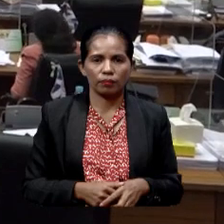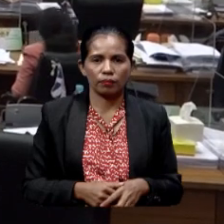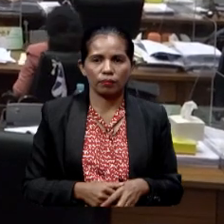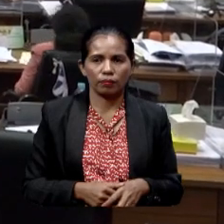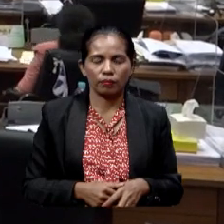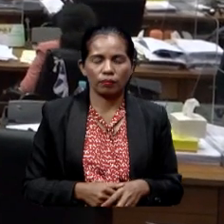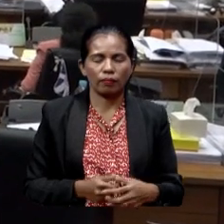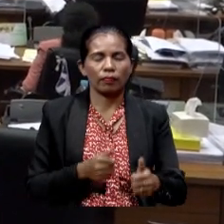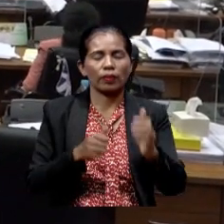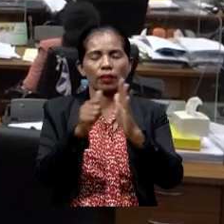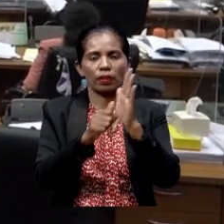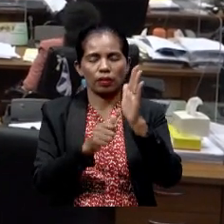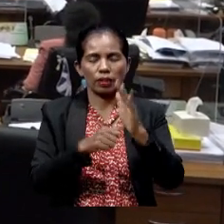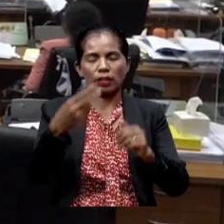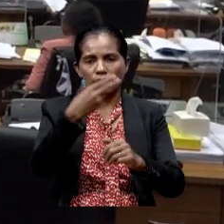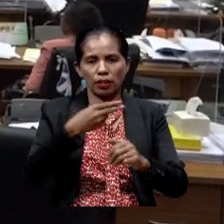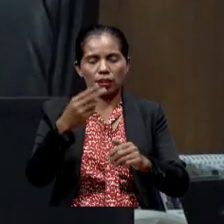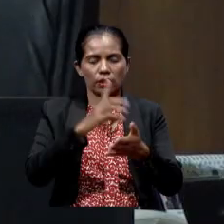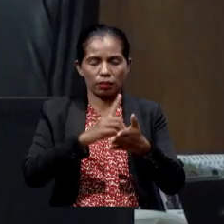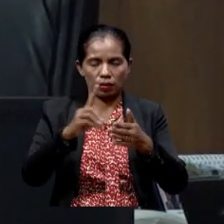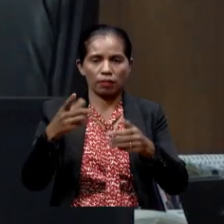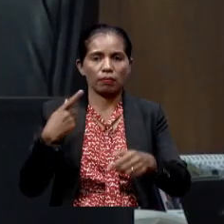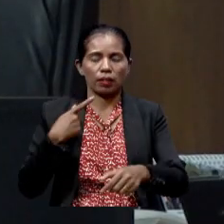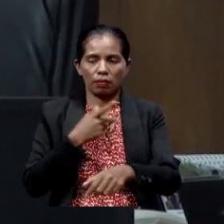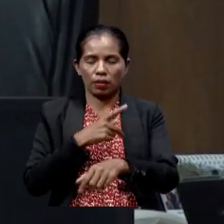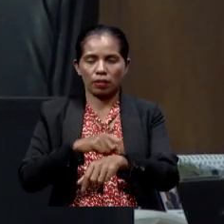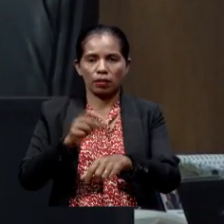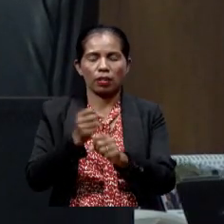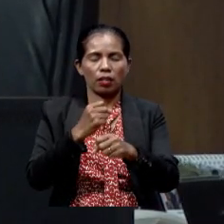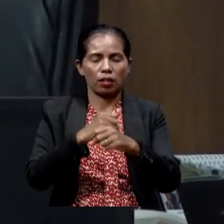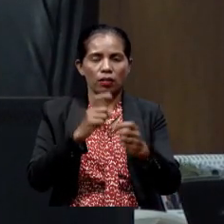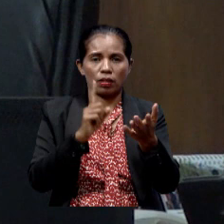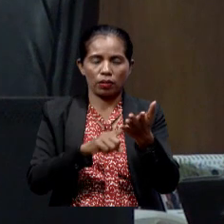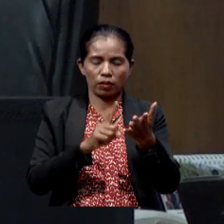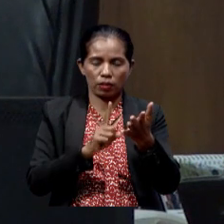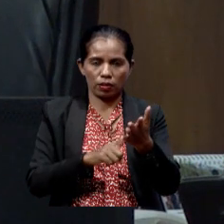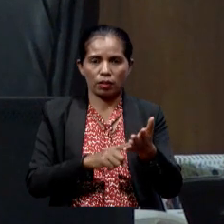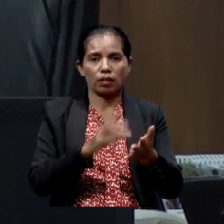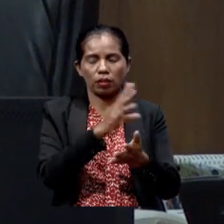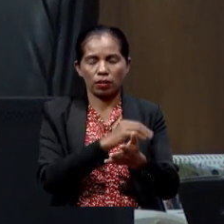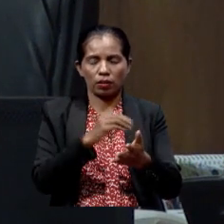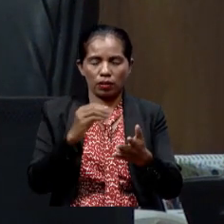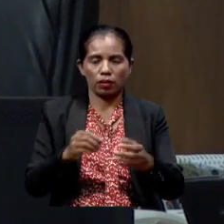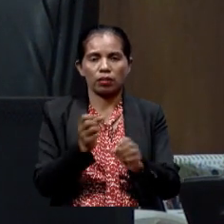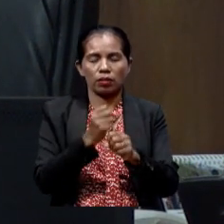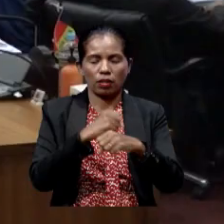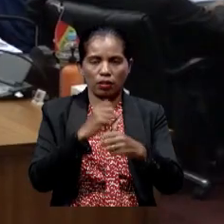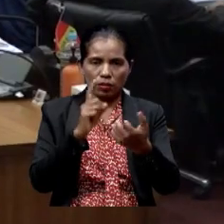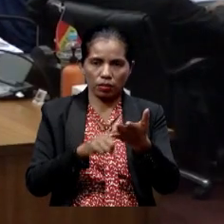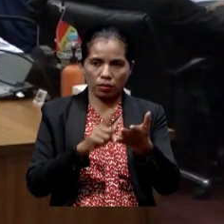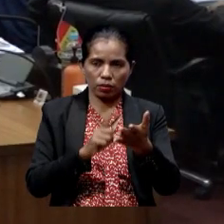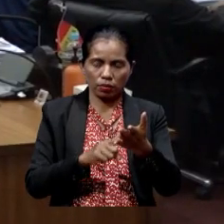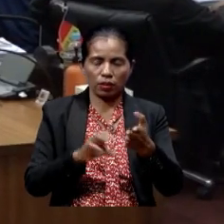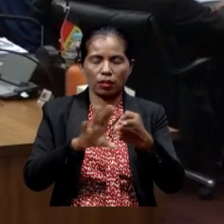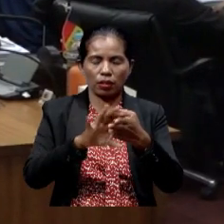Tira agenda e quinta semana ne, Parlamento Nacional realiza plenária extraordinária podi halo discussão ba